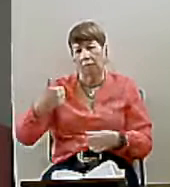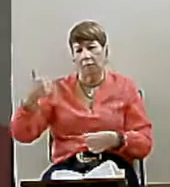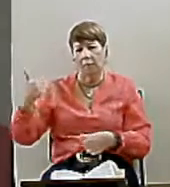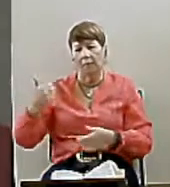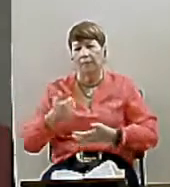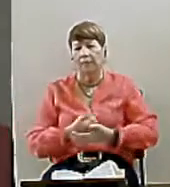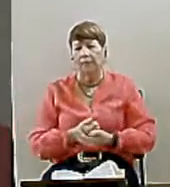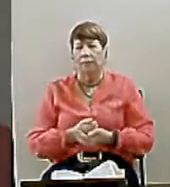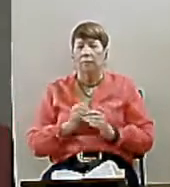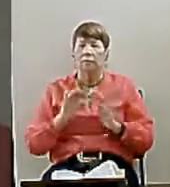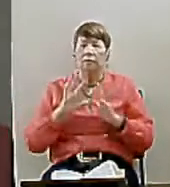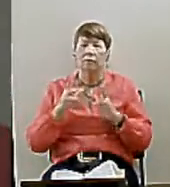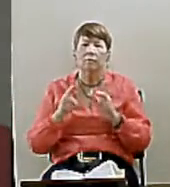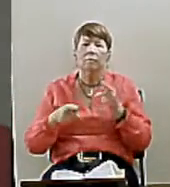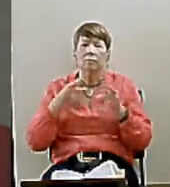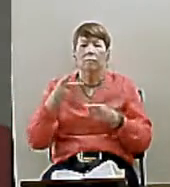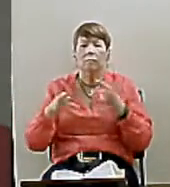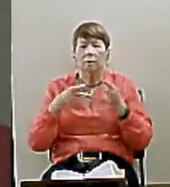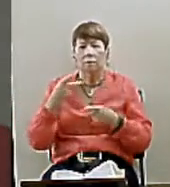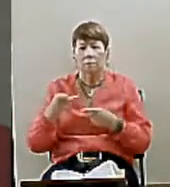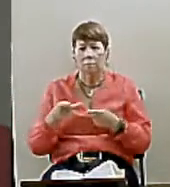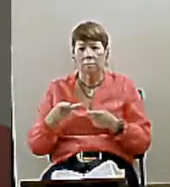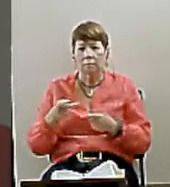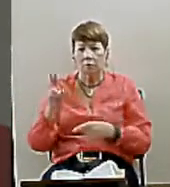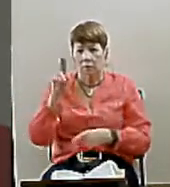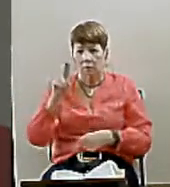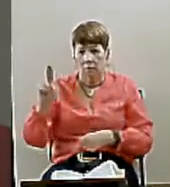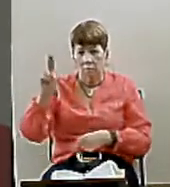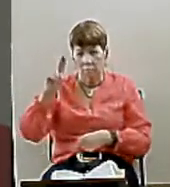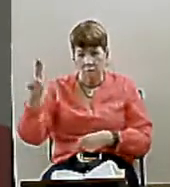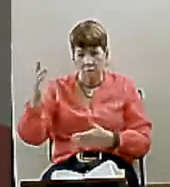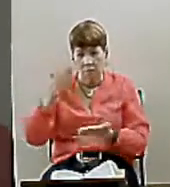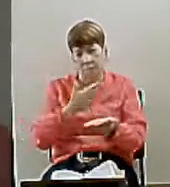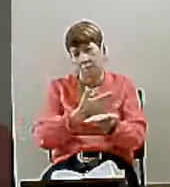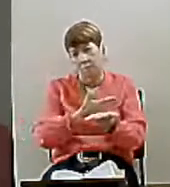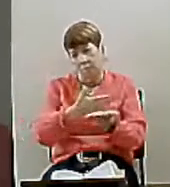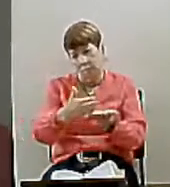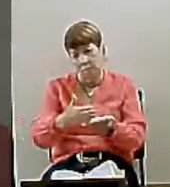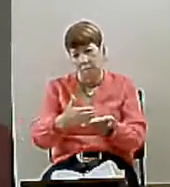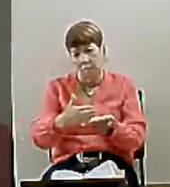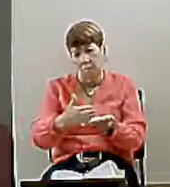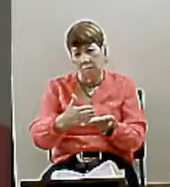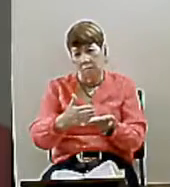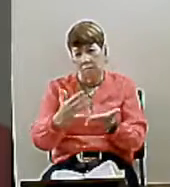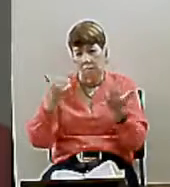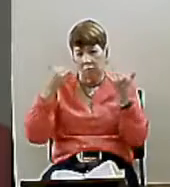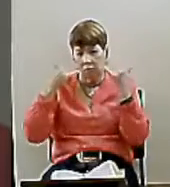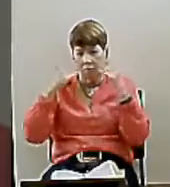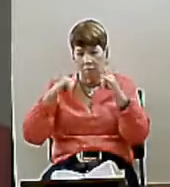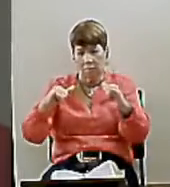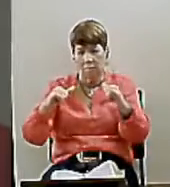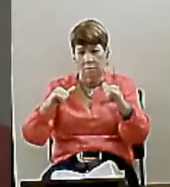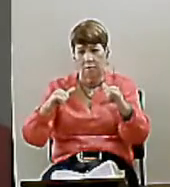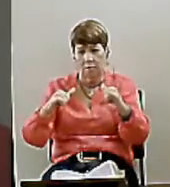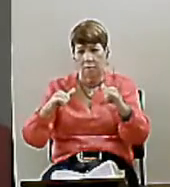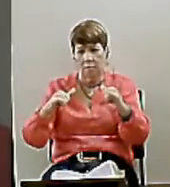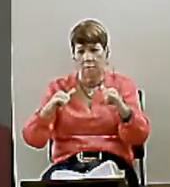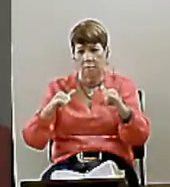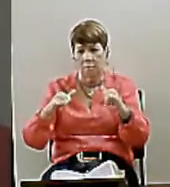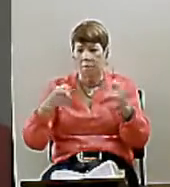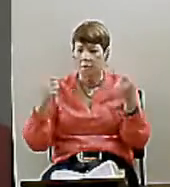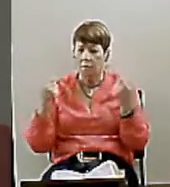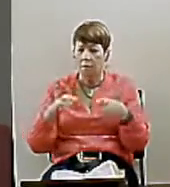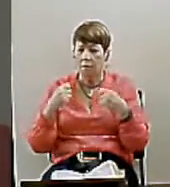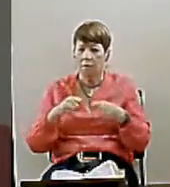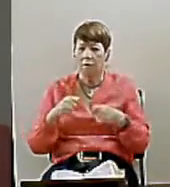tudo isso que eu estou falando eu quero usar como introdução para alguns avisos que aí eu preciso